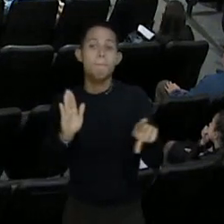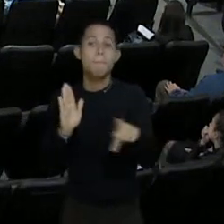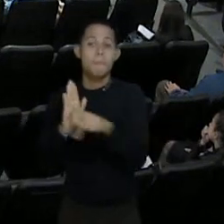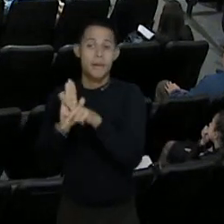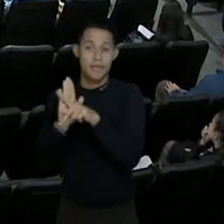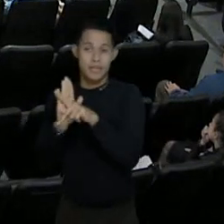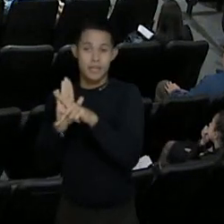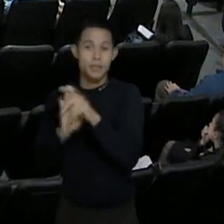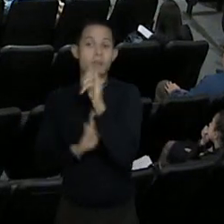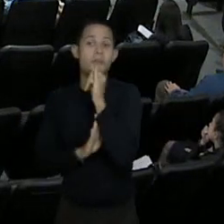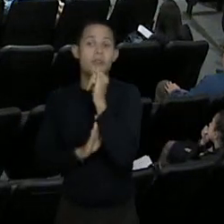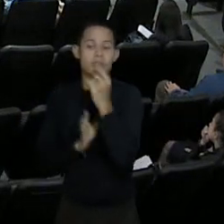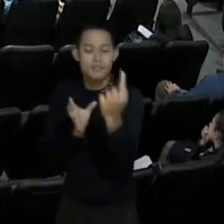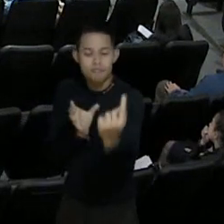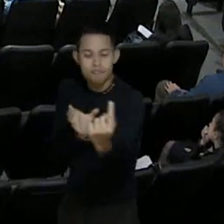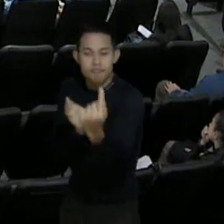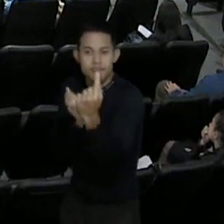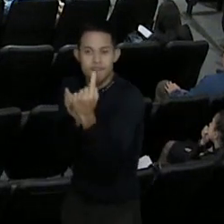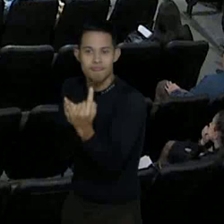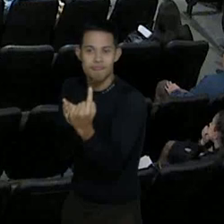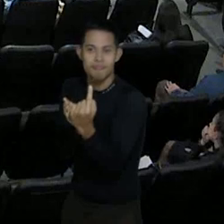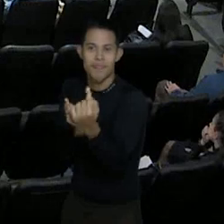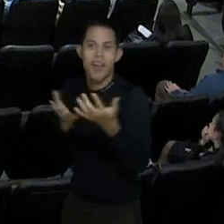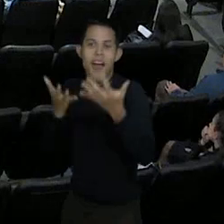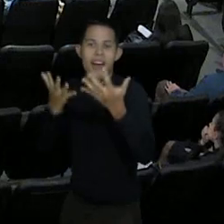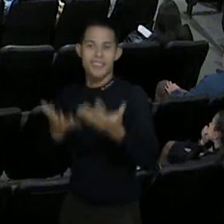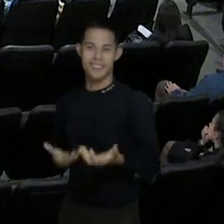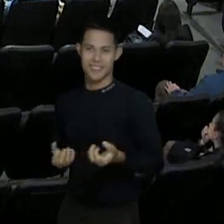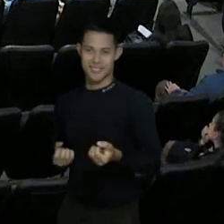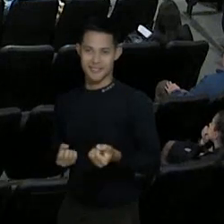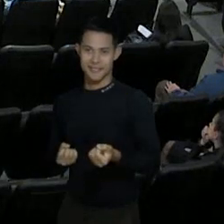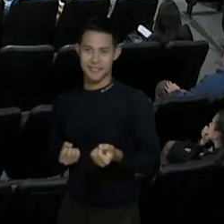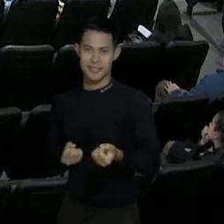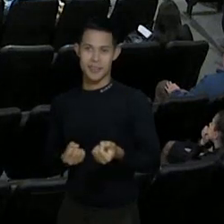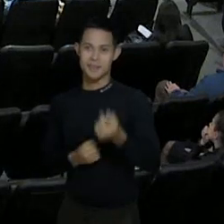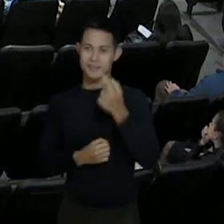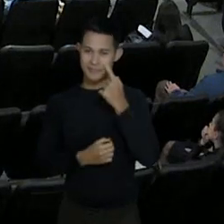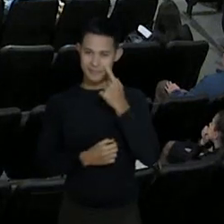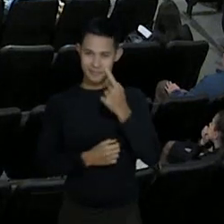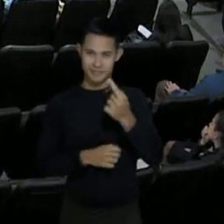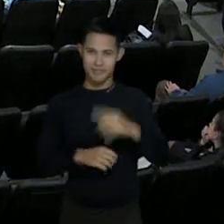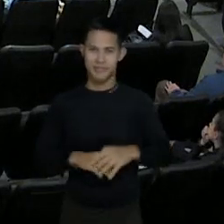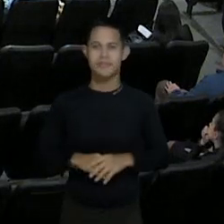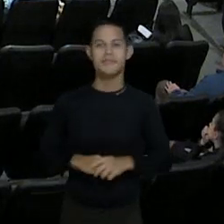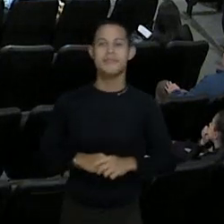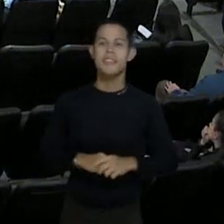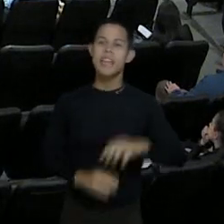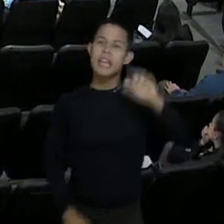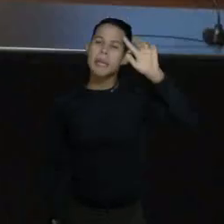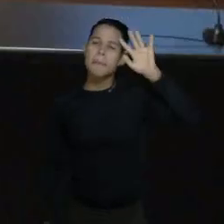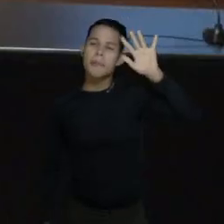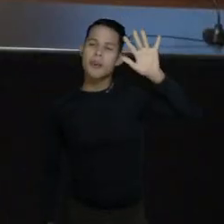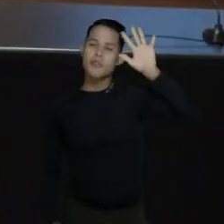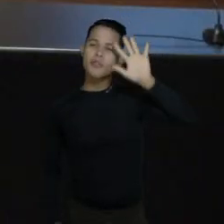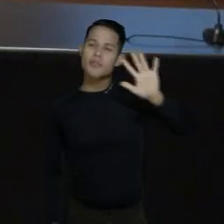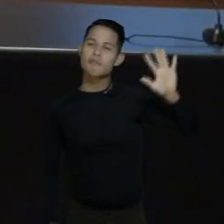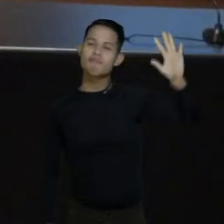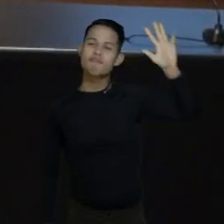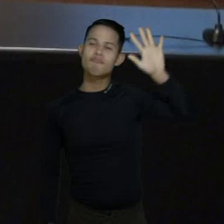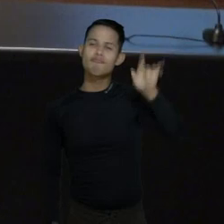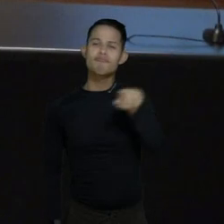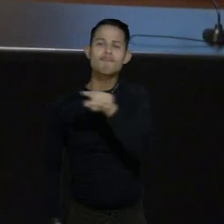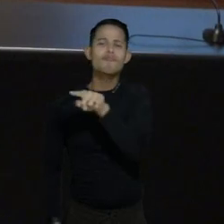incluído E aí vem a história que eu volto na história do Amir Imaginem vocês qualquer um de